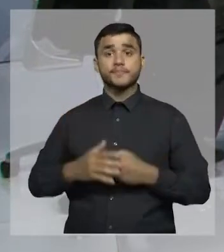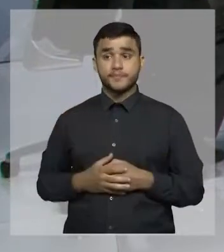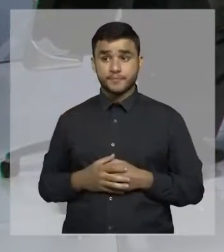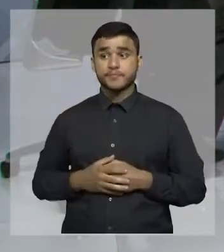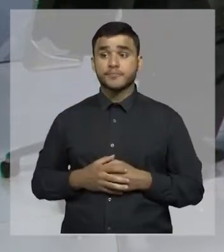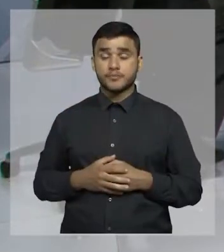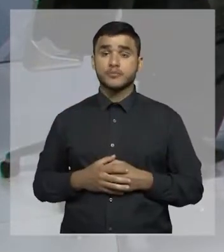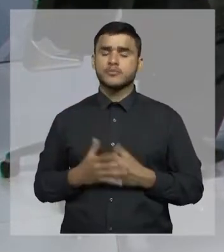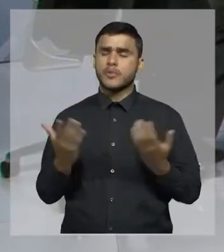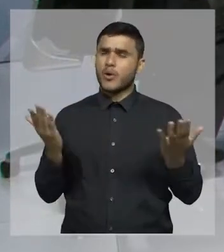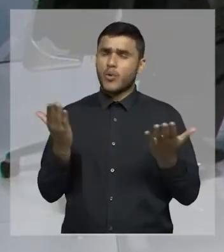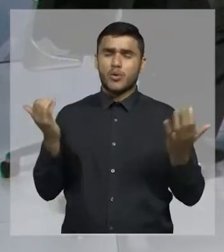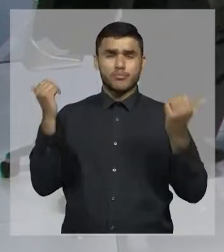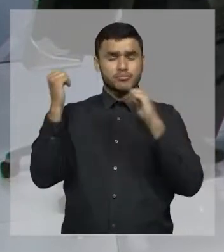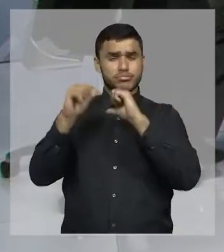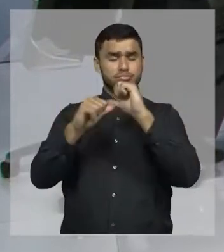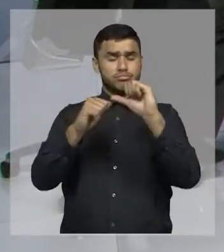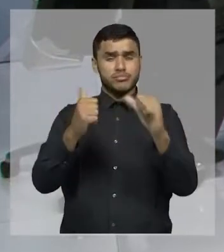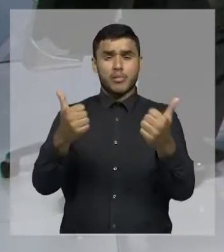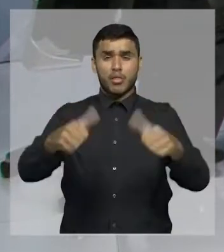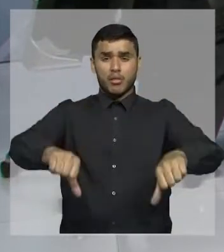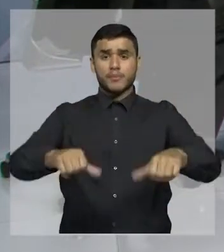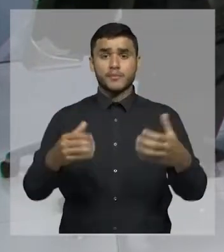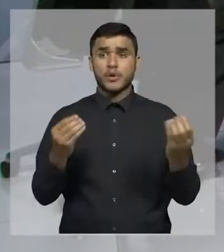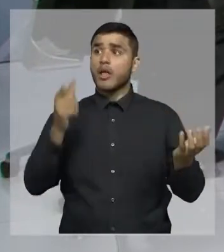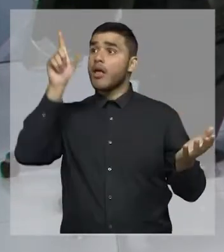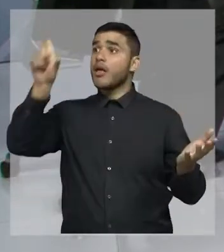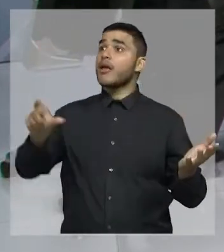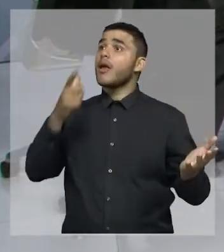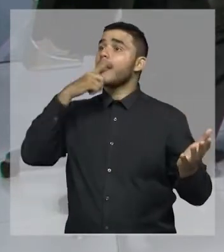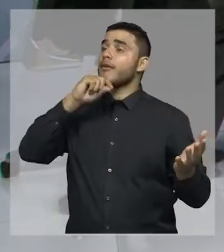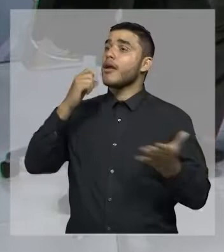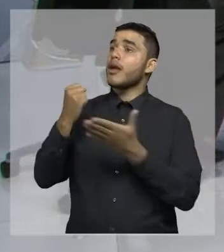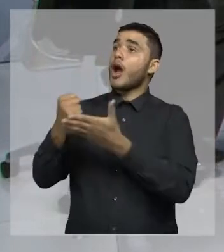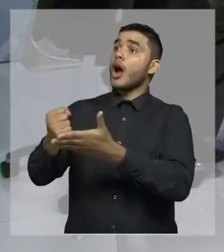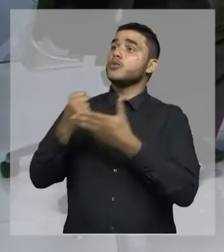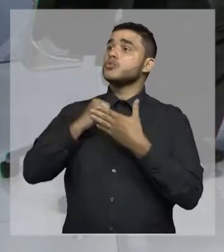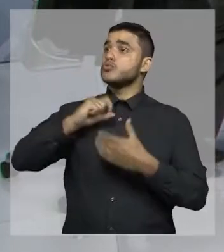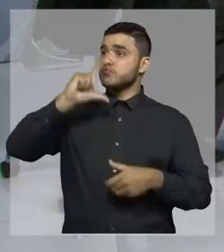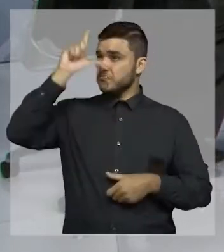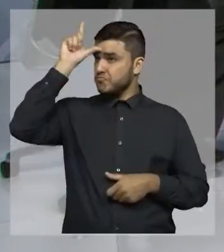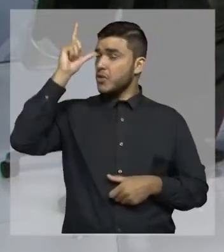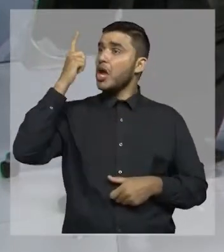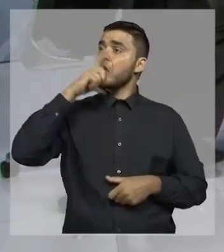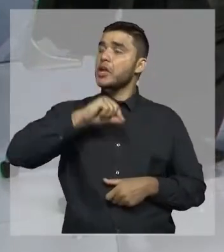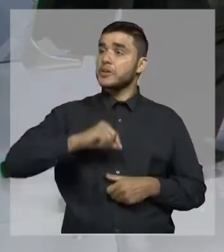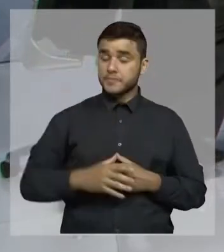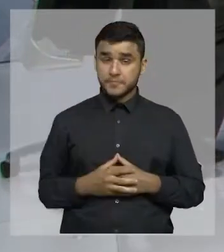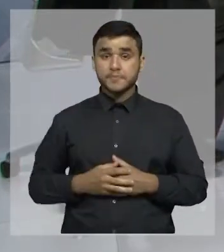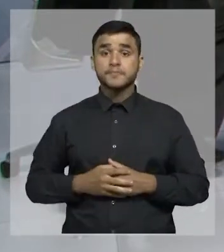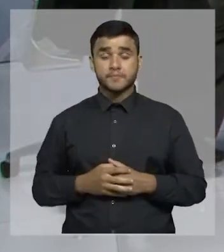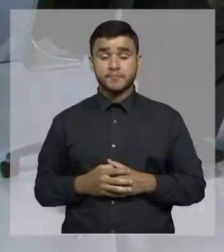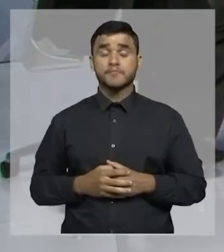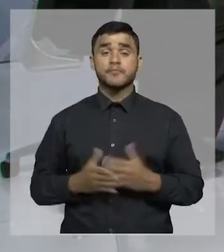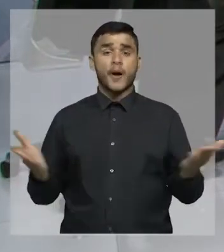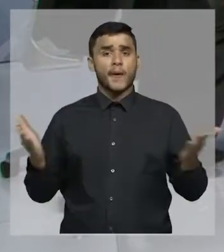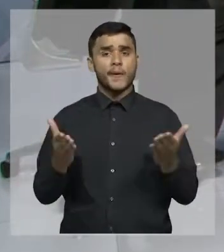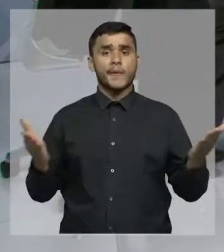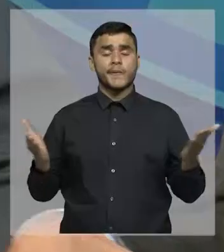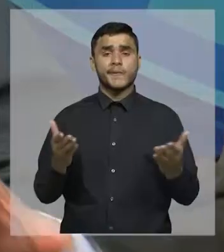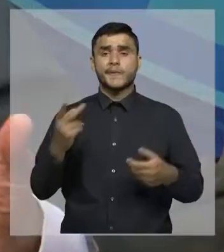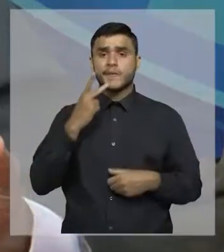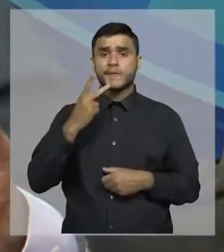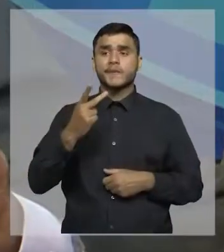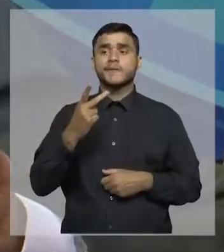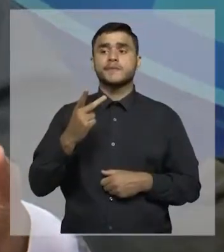sido um desastre danado na nossa história, esse negócio de personalismo aí, de salvador da pátria. O pior é que no momento atual,